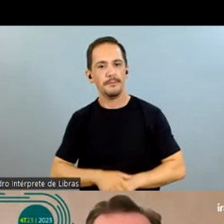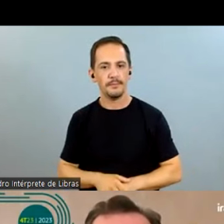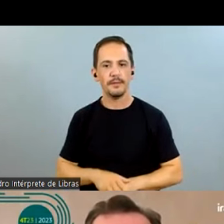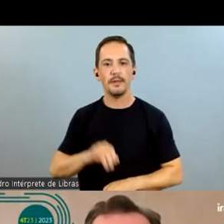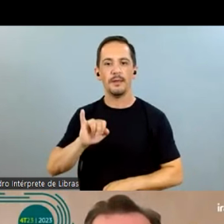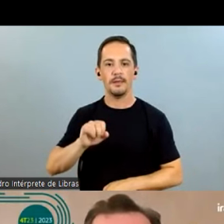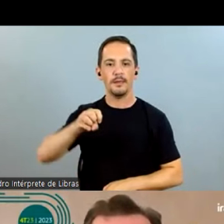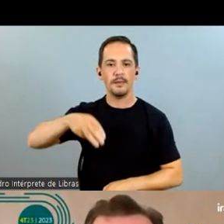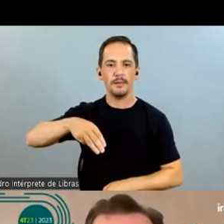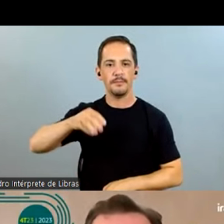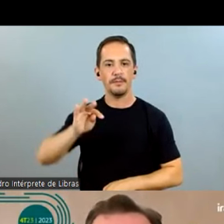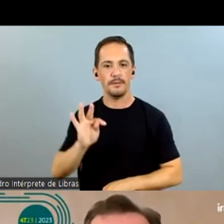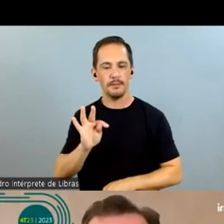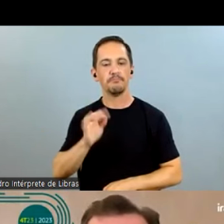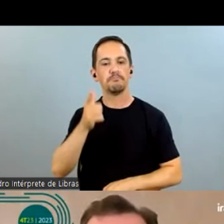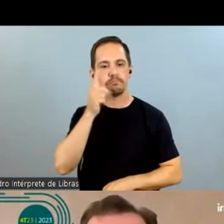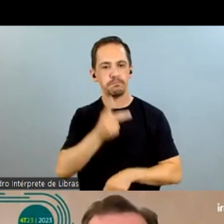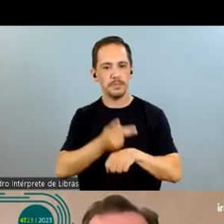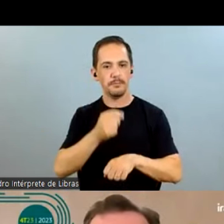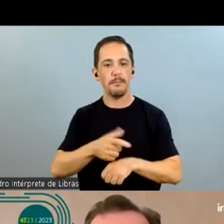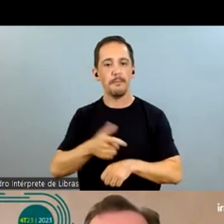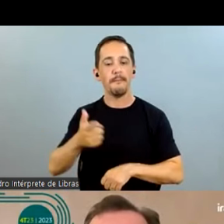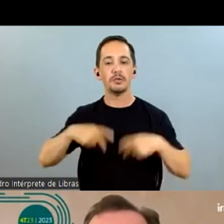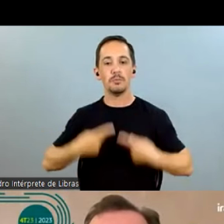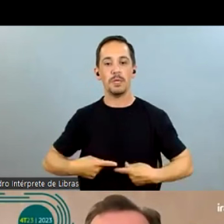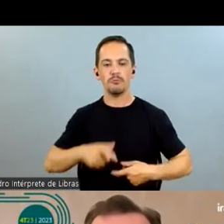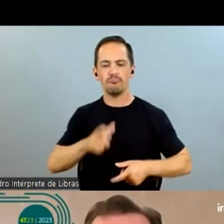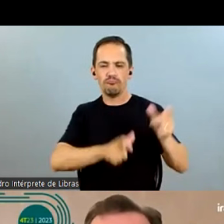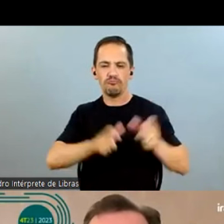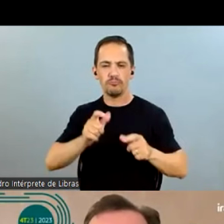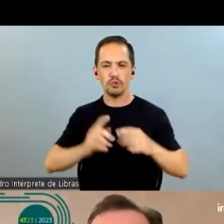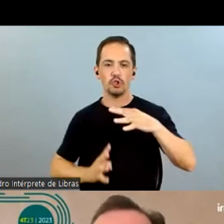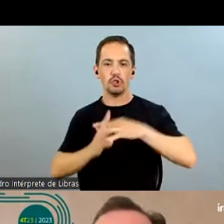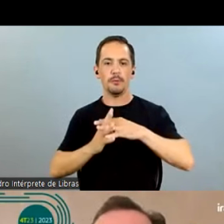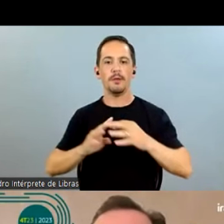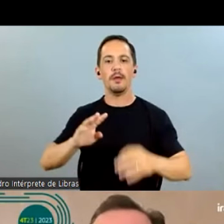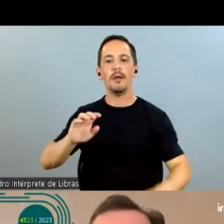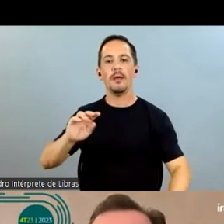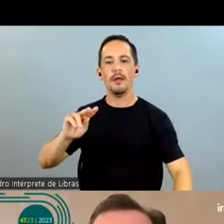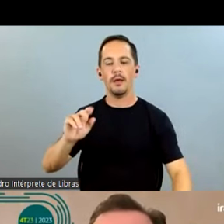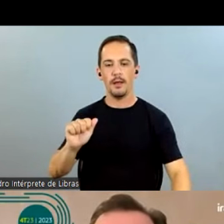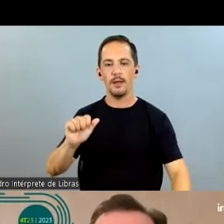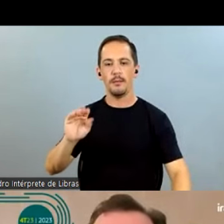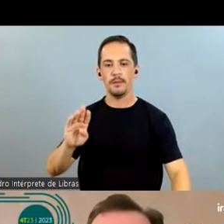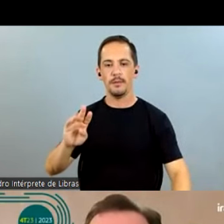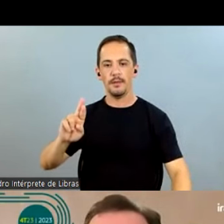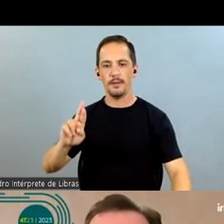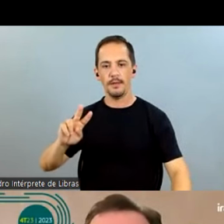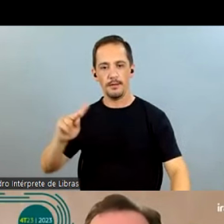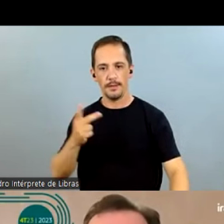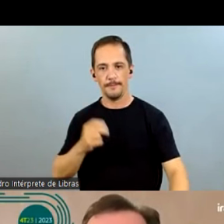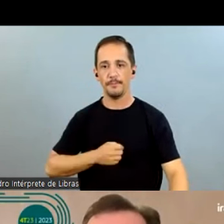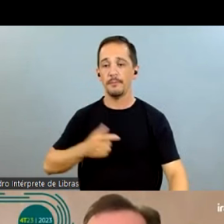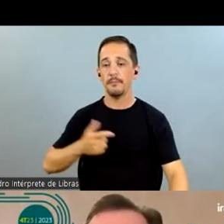eh fomos top ser humana pela sétima vez na da abr H conquistamos o segundo lugar nas